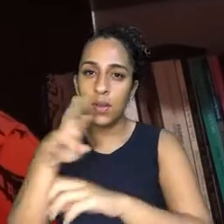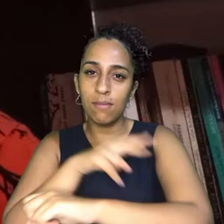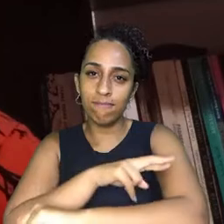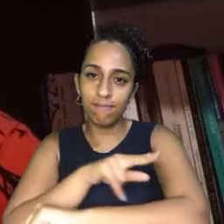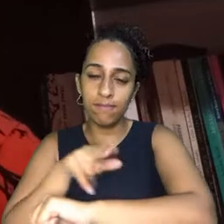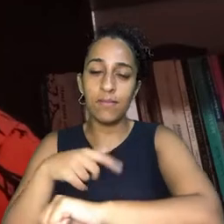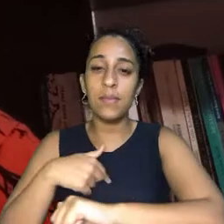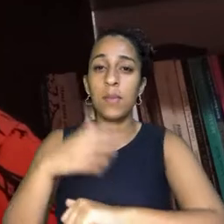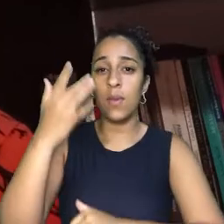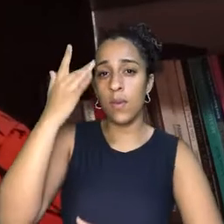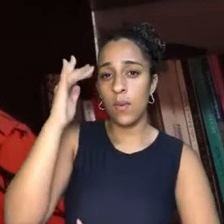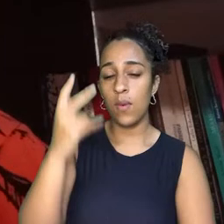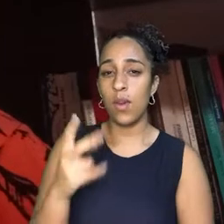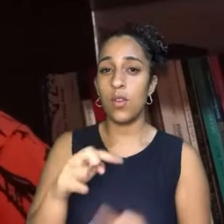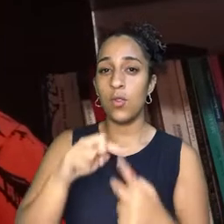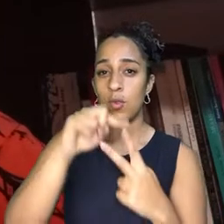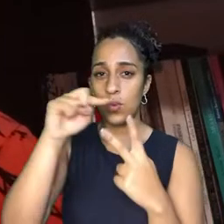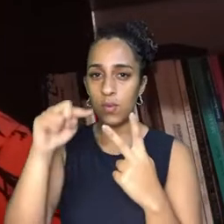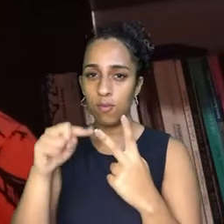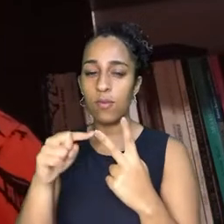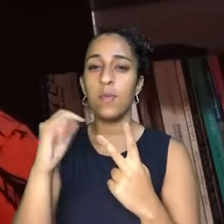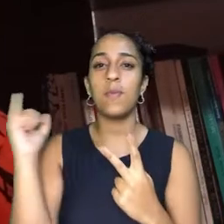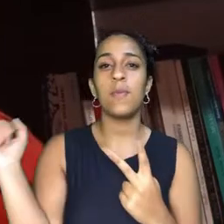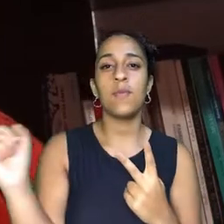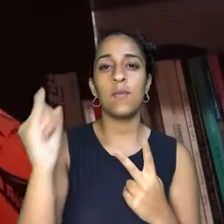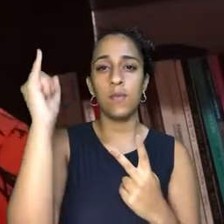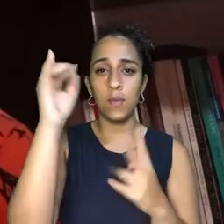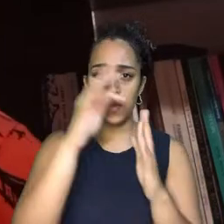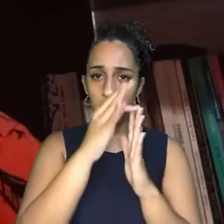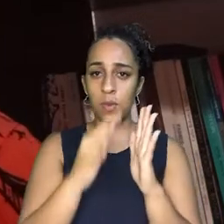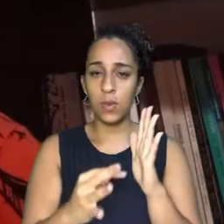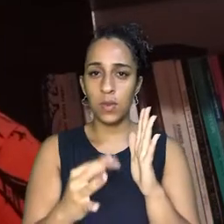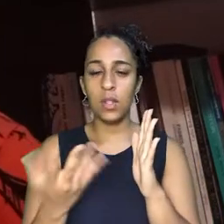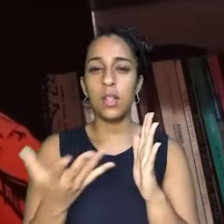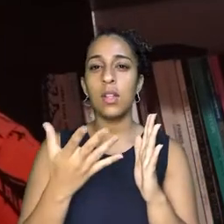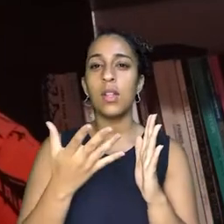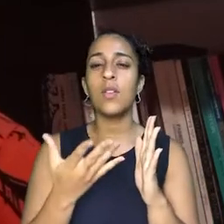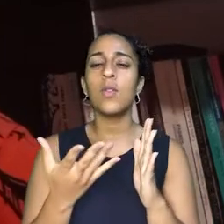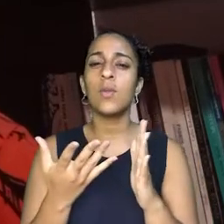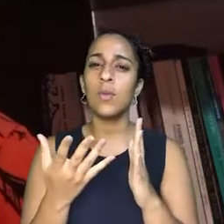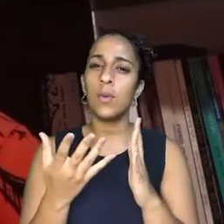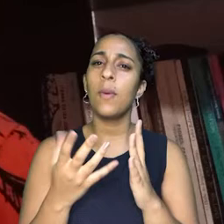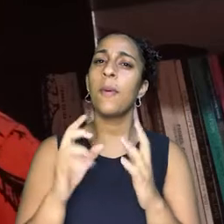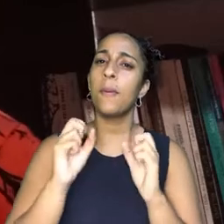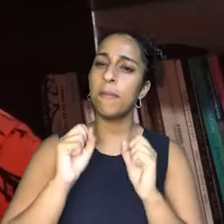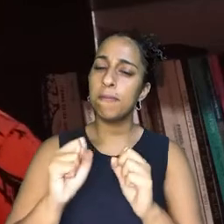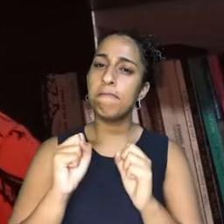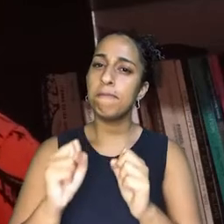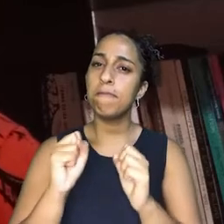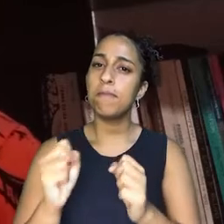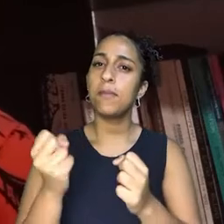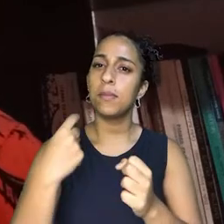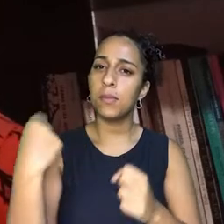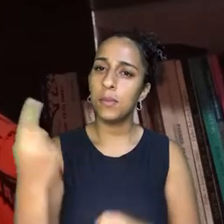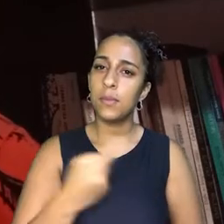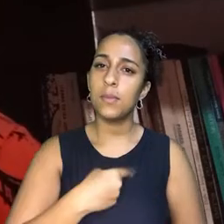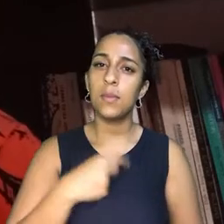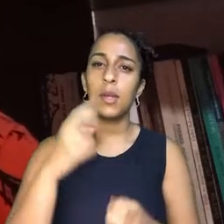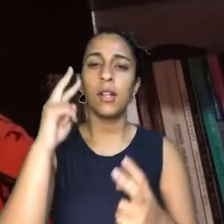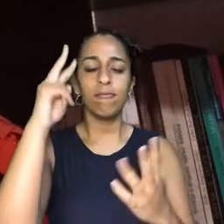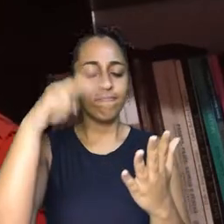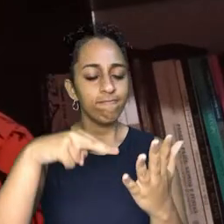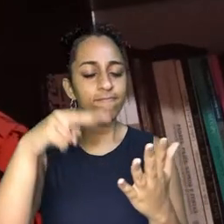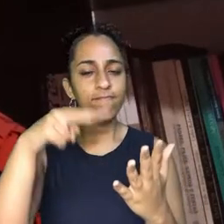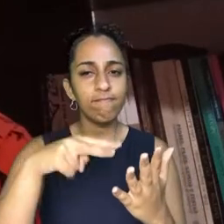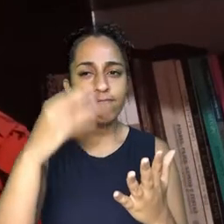eu considero então dois elementos importantes que o texto do Professor Geraldo nos possibilita exercitar